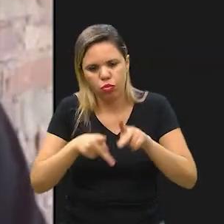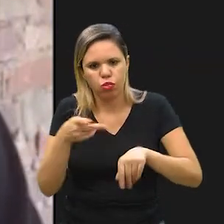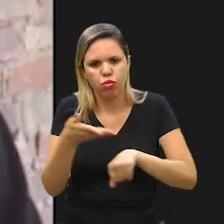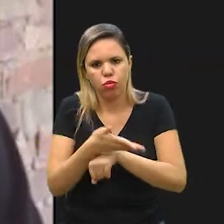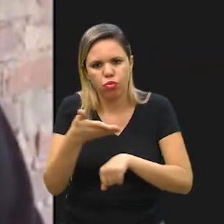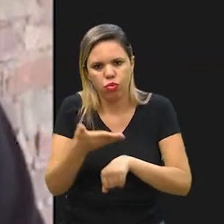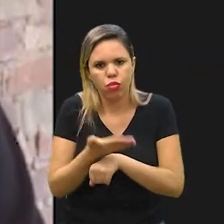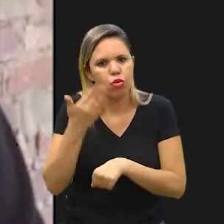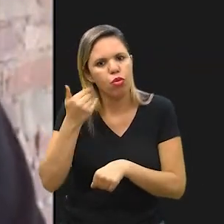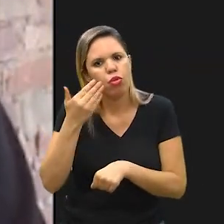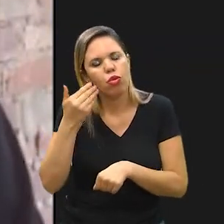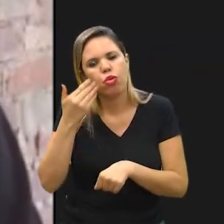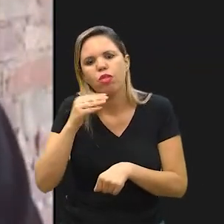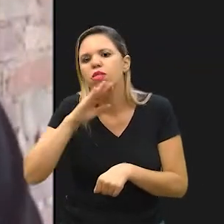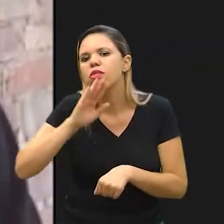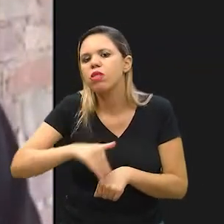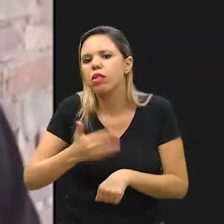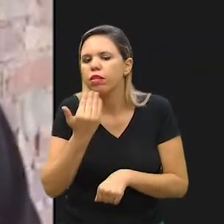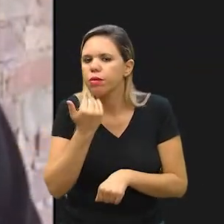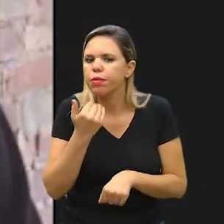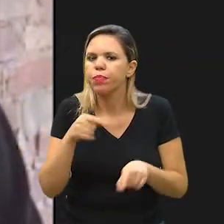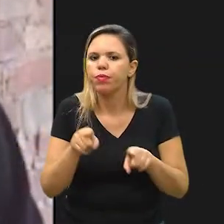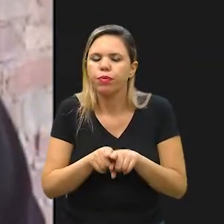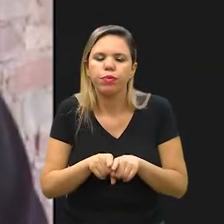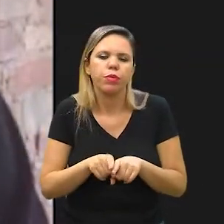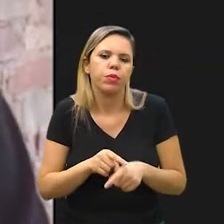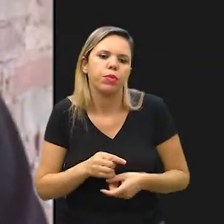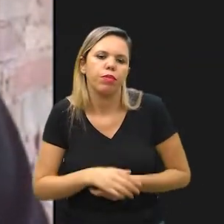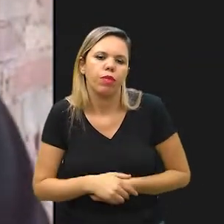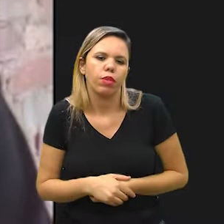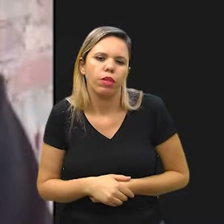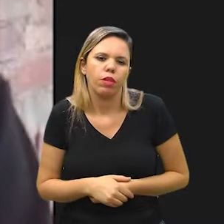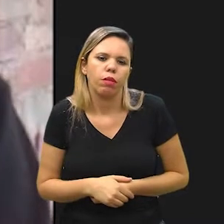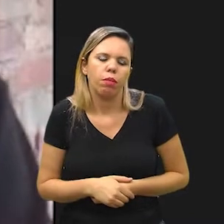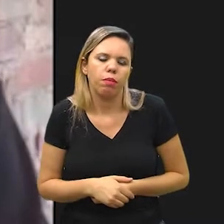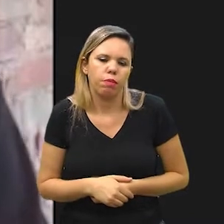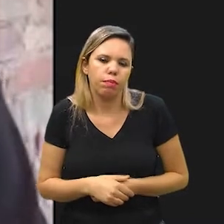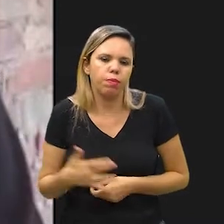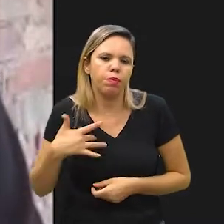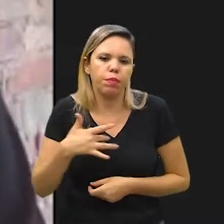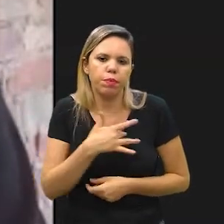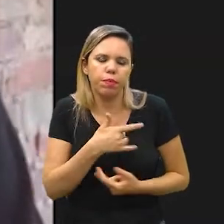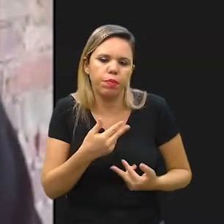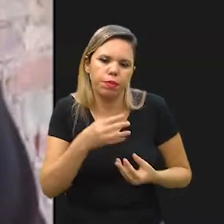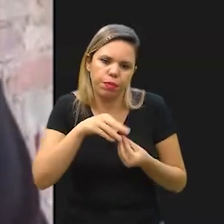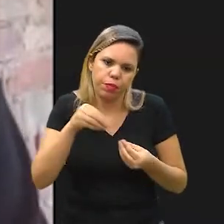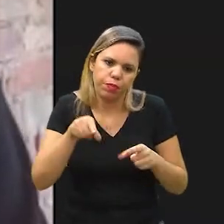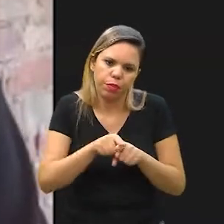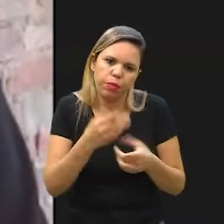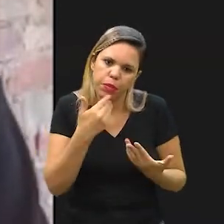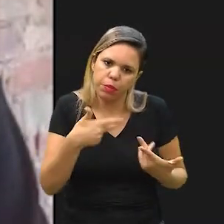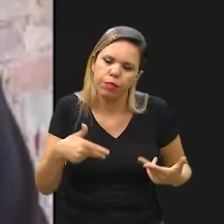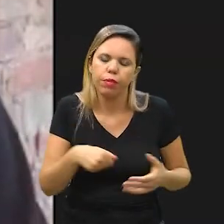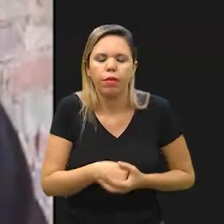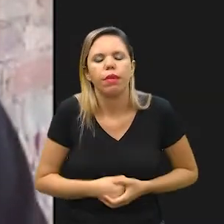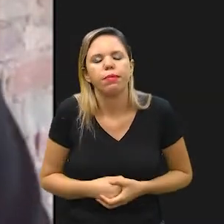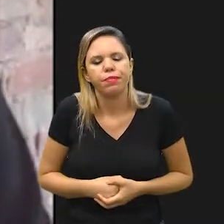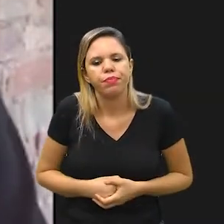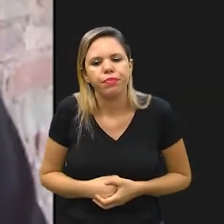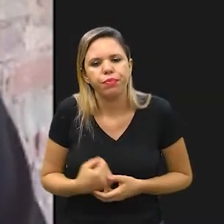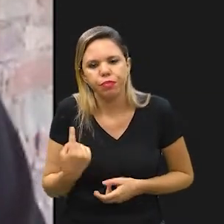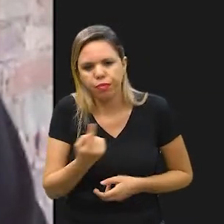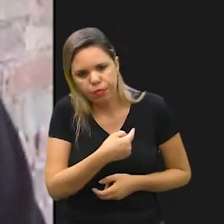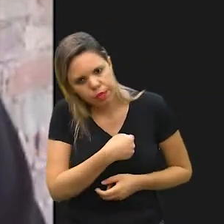mais consumir à tarde, né? Também comem mais salgado também, mas a